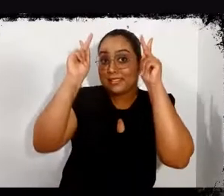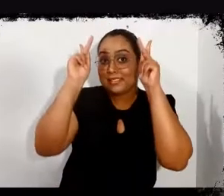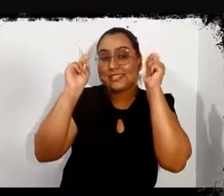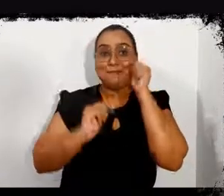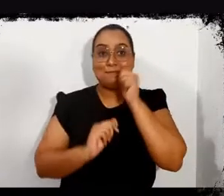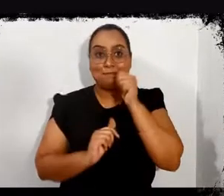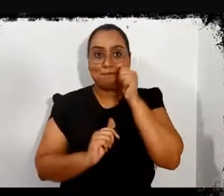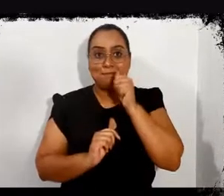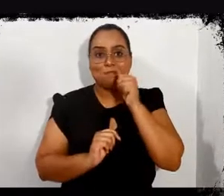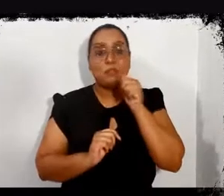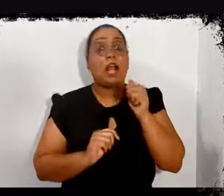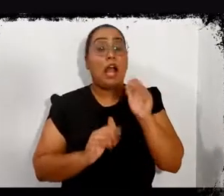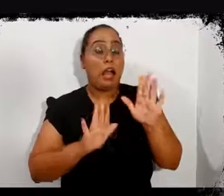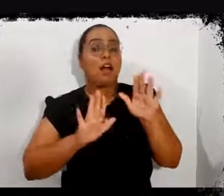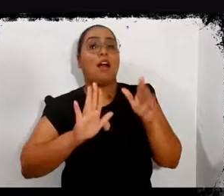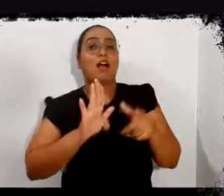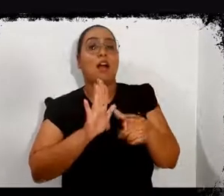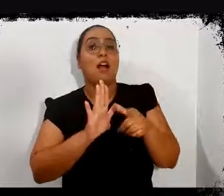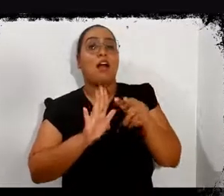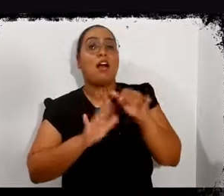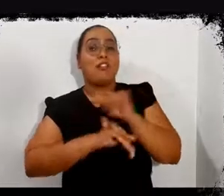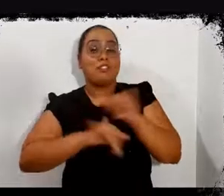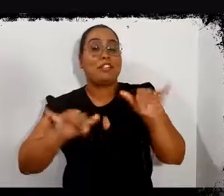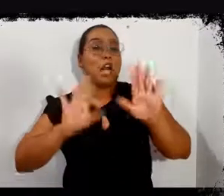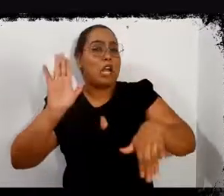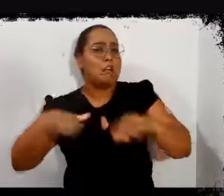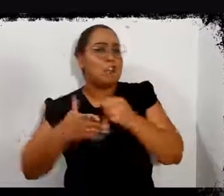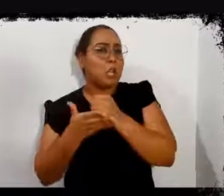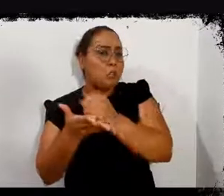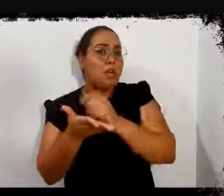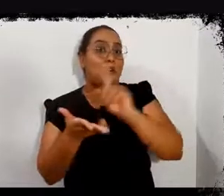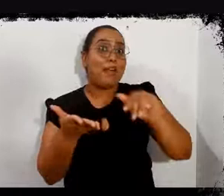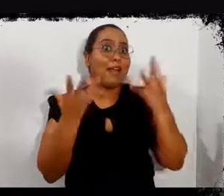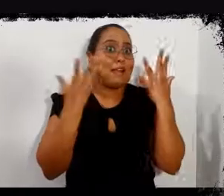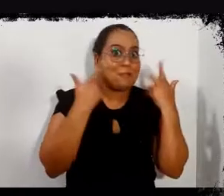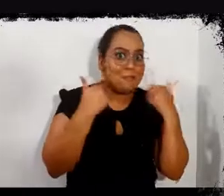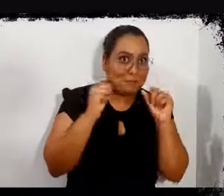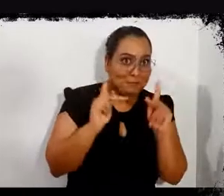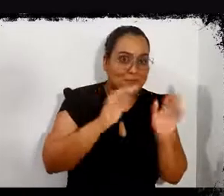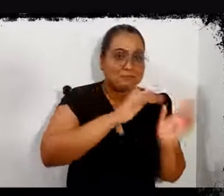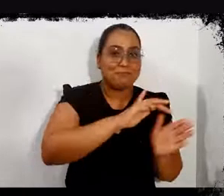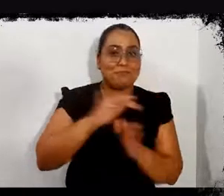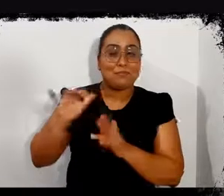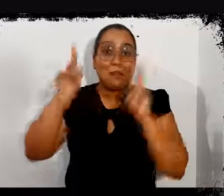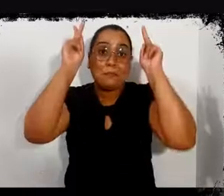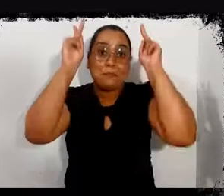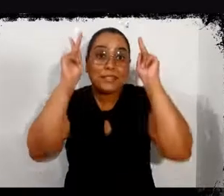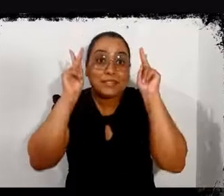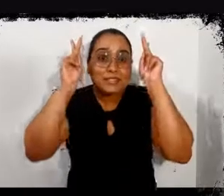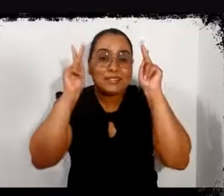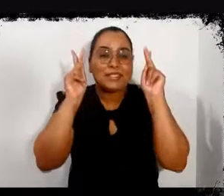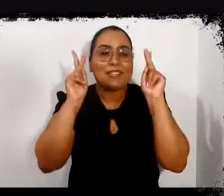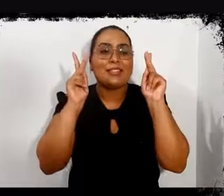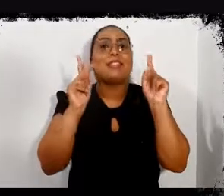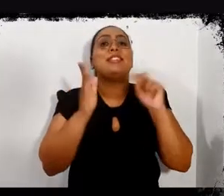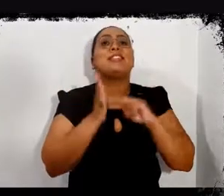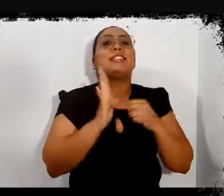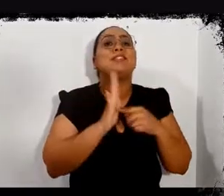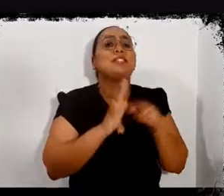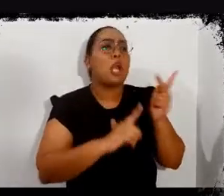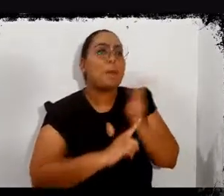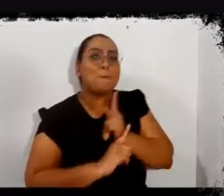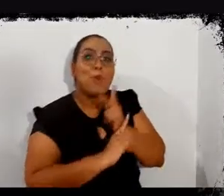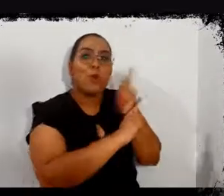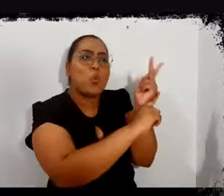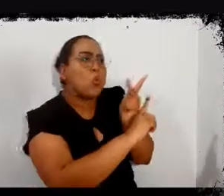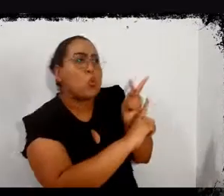o mandante, aquele que manda, aquele que dá as ordens. O